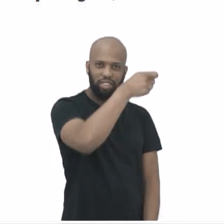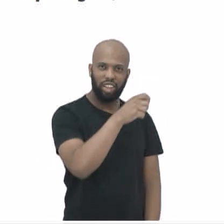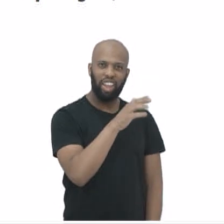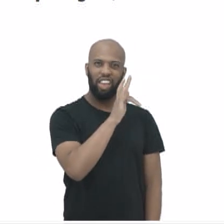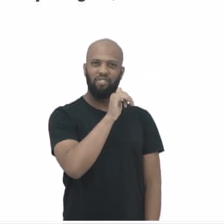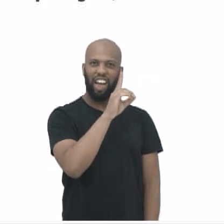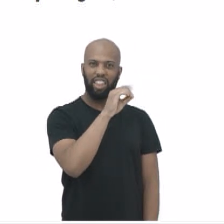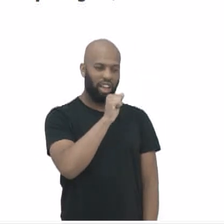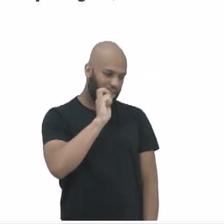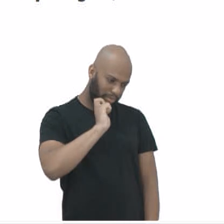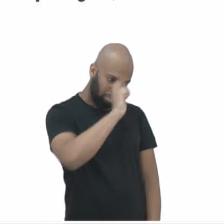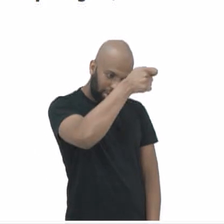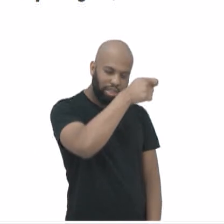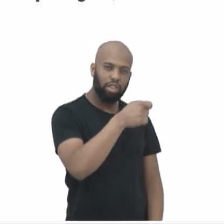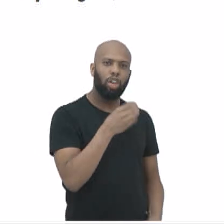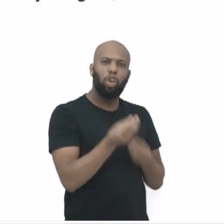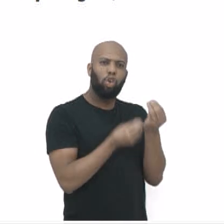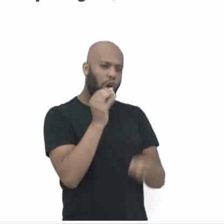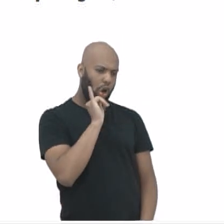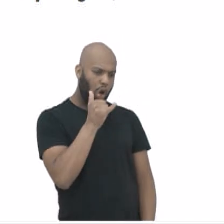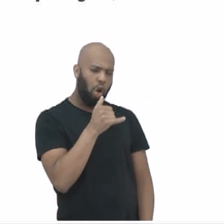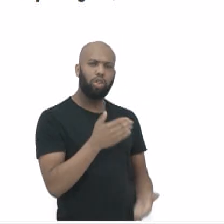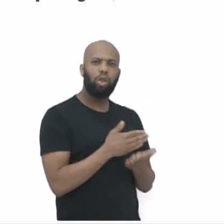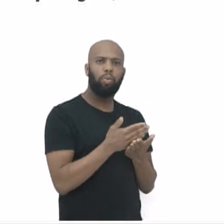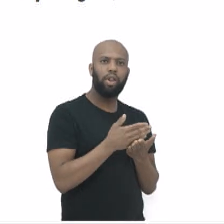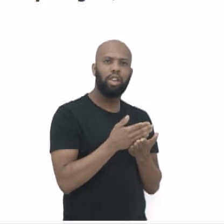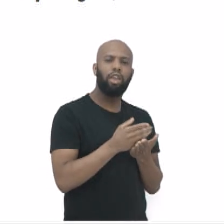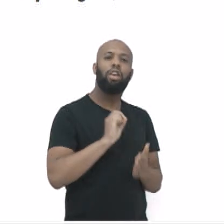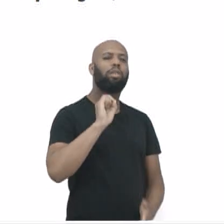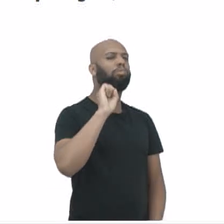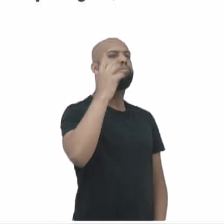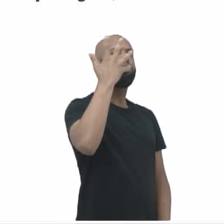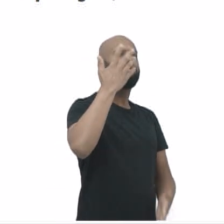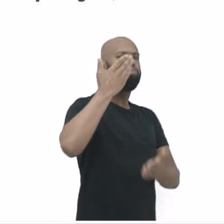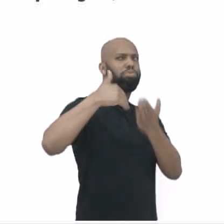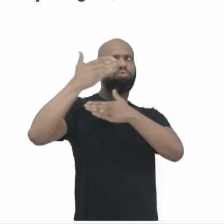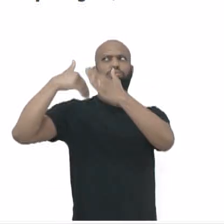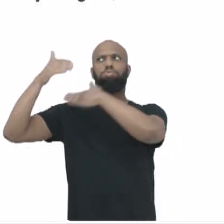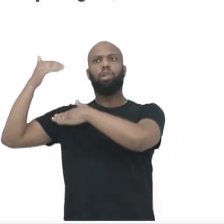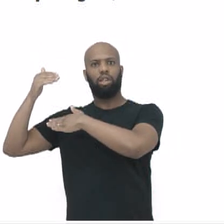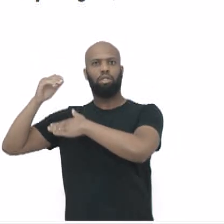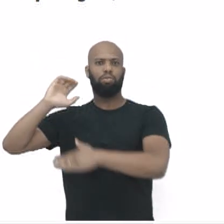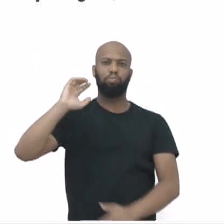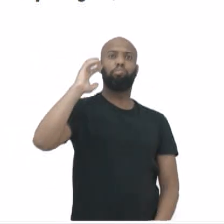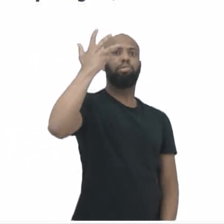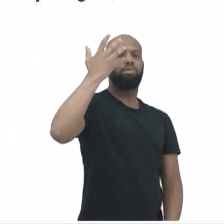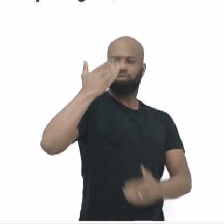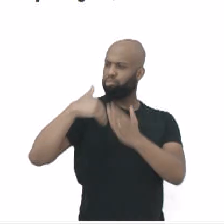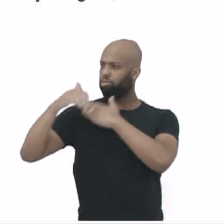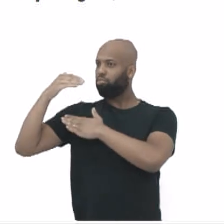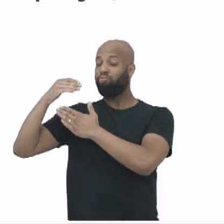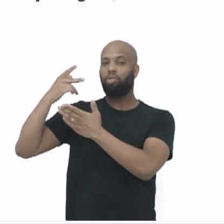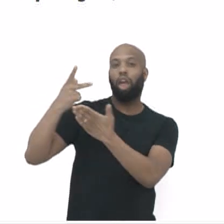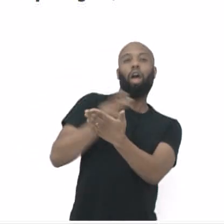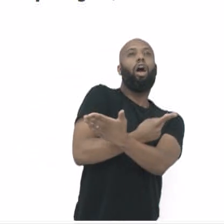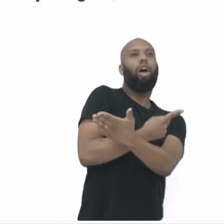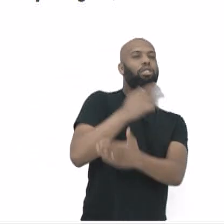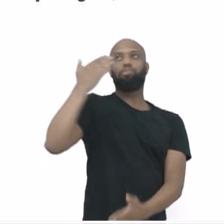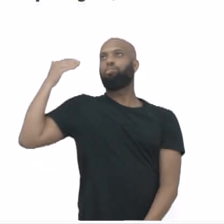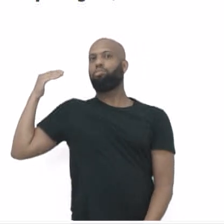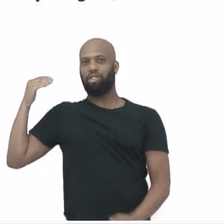momentos principais. Introdução, situação inicial, complicação e desenvolvimento.